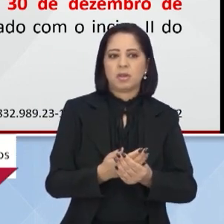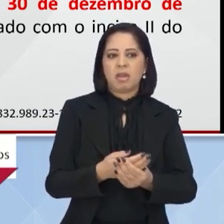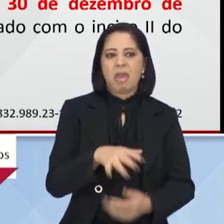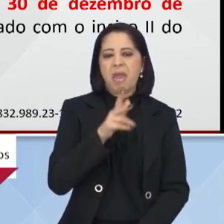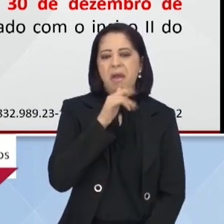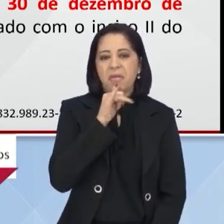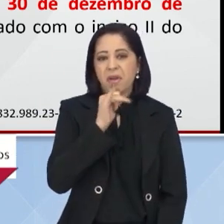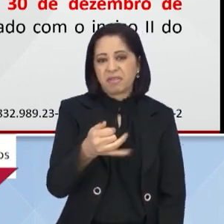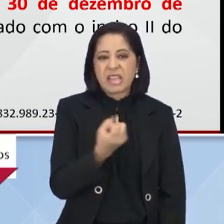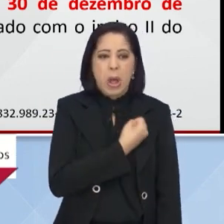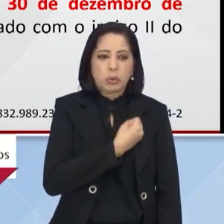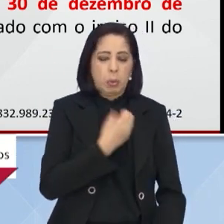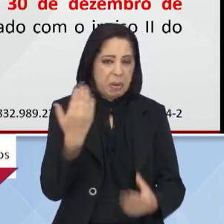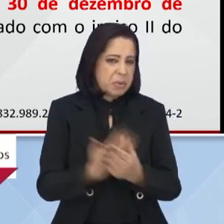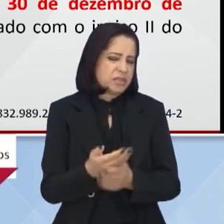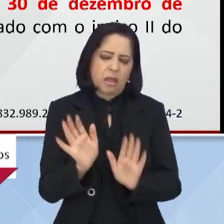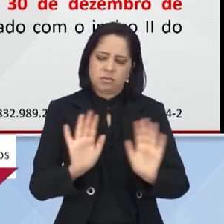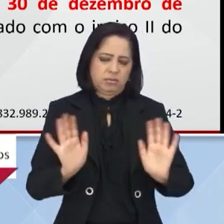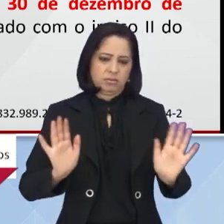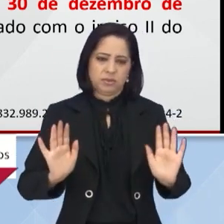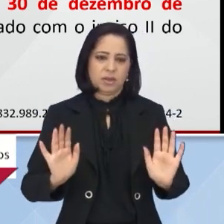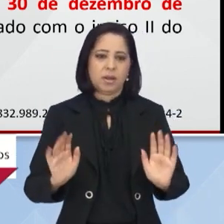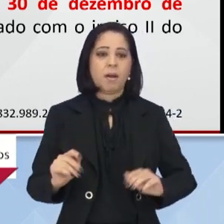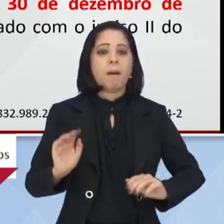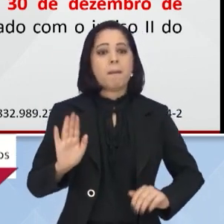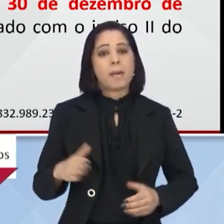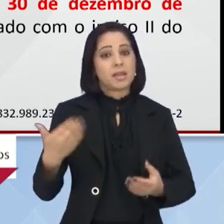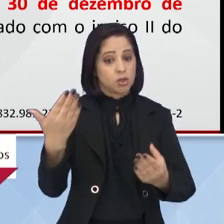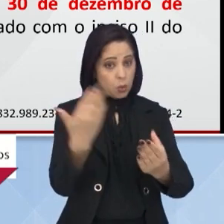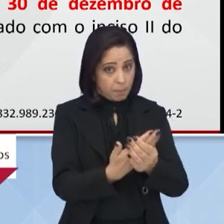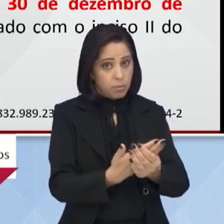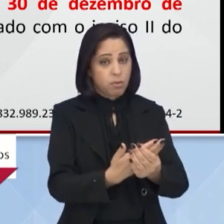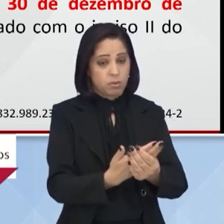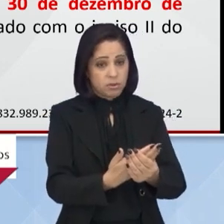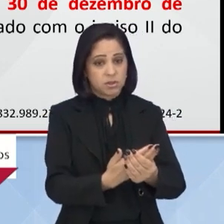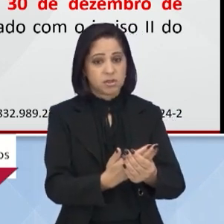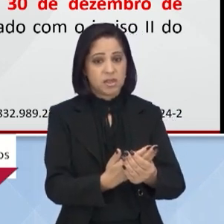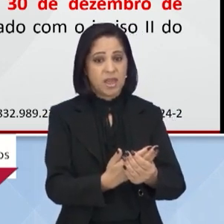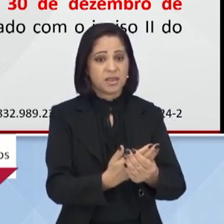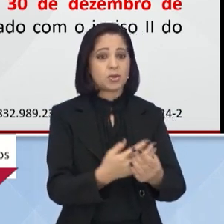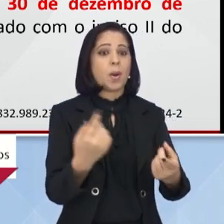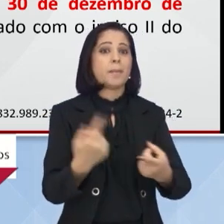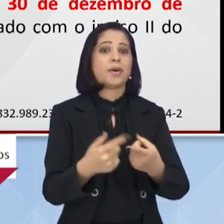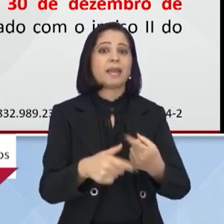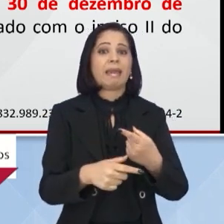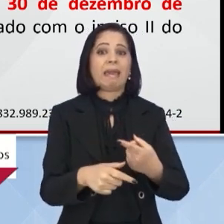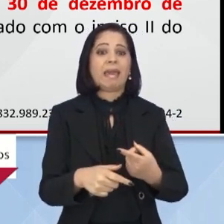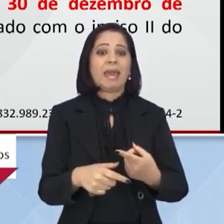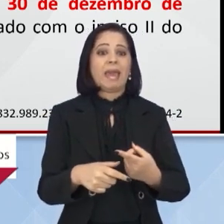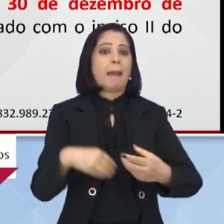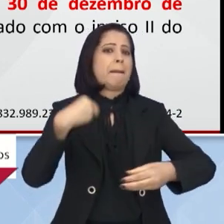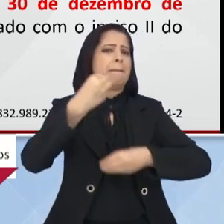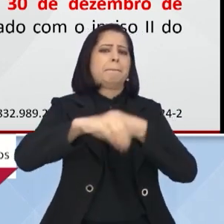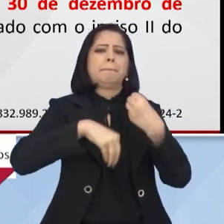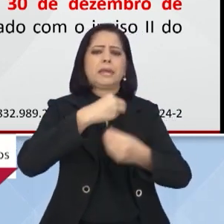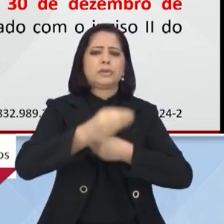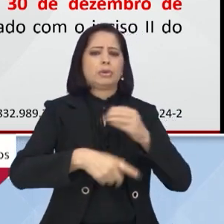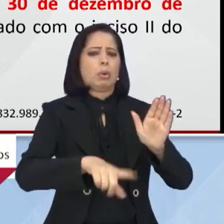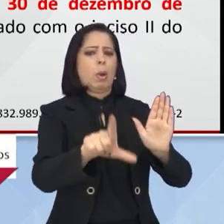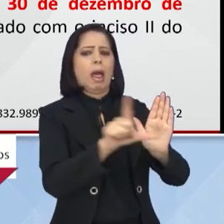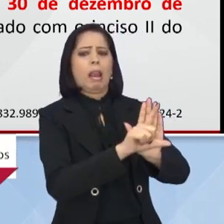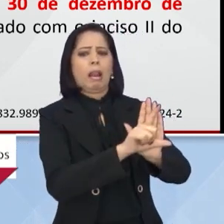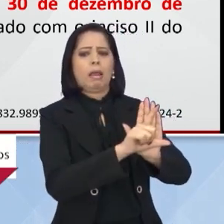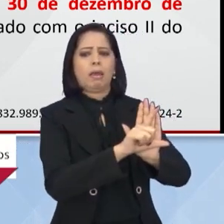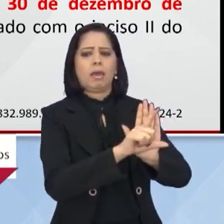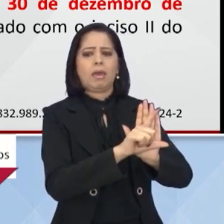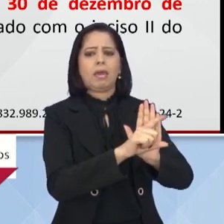tornar maçante mas eh foram um processos em que houve mistura da lei 866 com a lei 14133 Ou foram utilizados aspectos da Lei